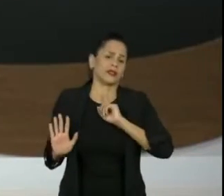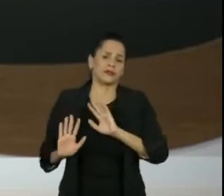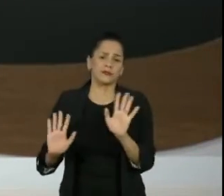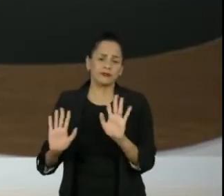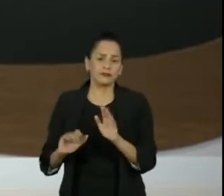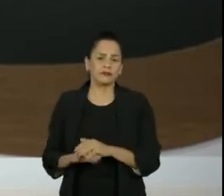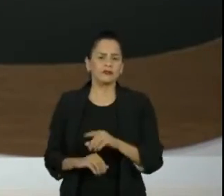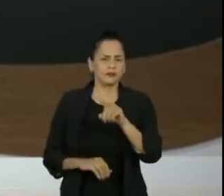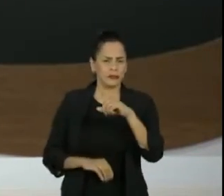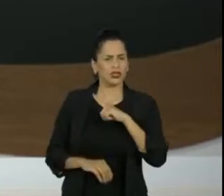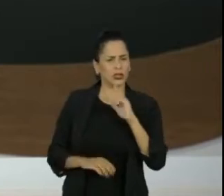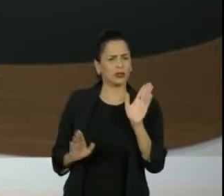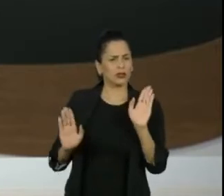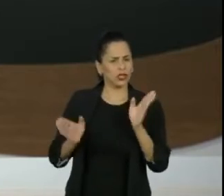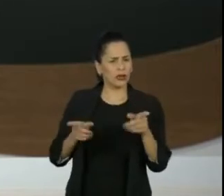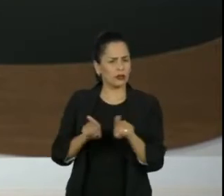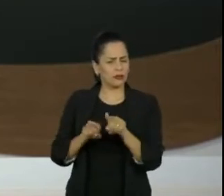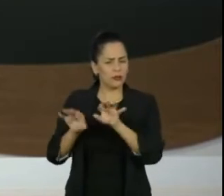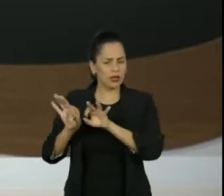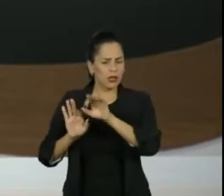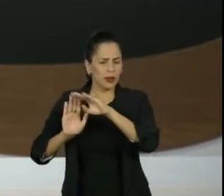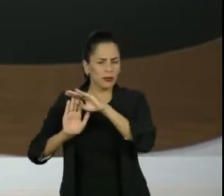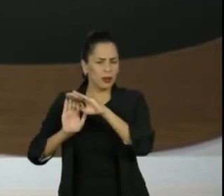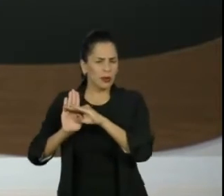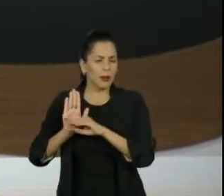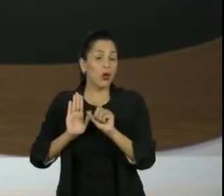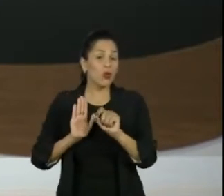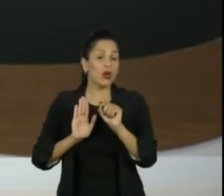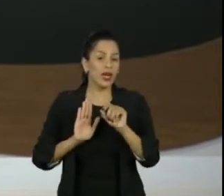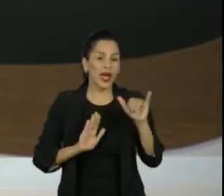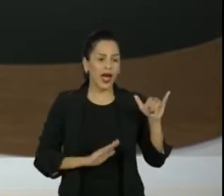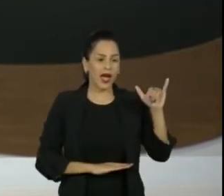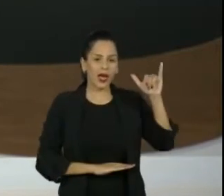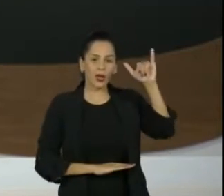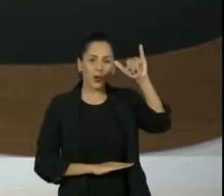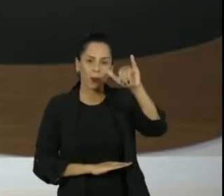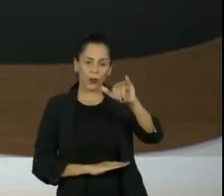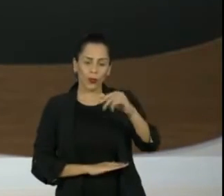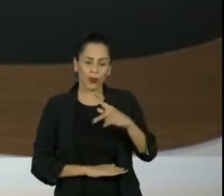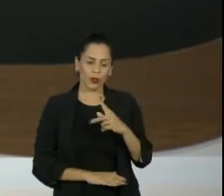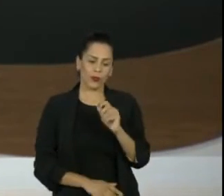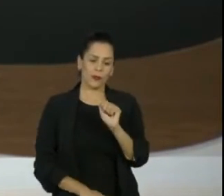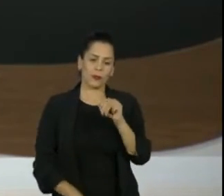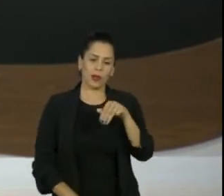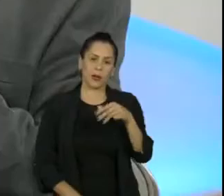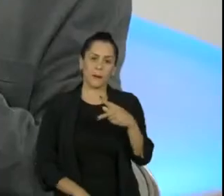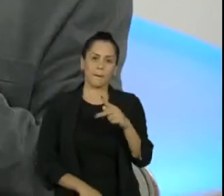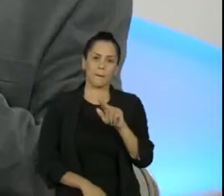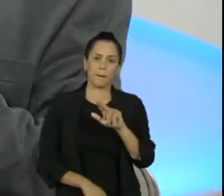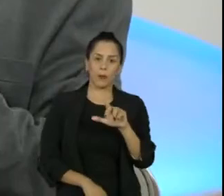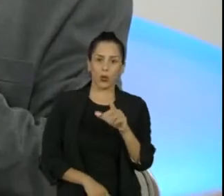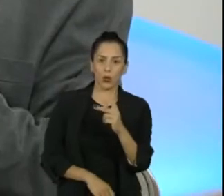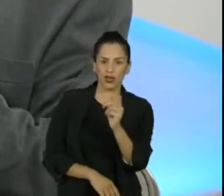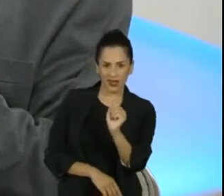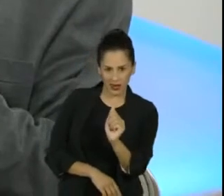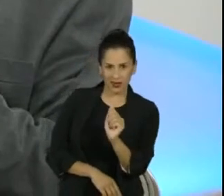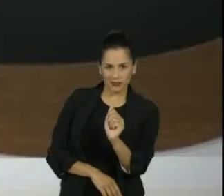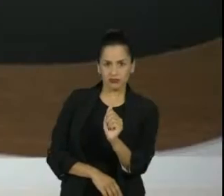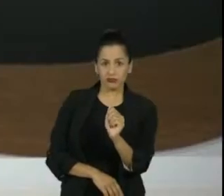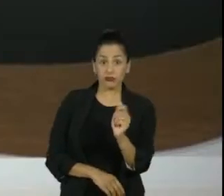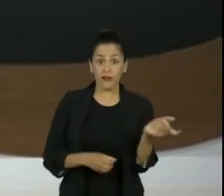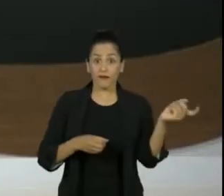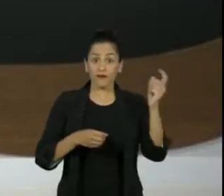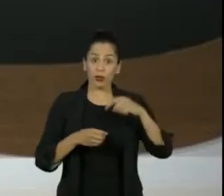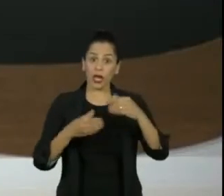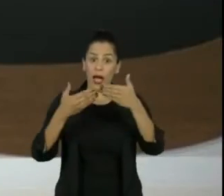uma plataforma muito séria de reativar o aeroporto da Pampulha, mas isso está meio travado por questões judiciais. O senhor ainda